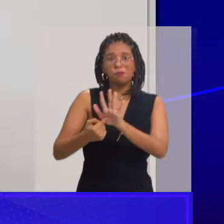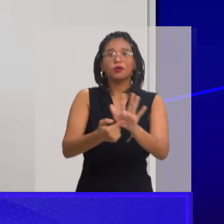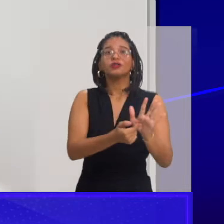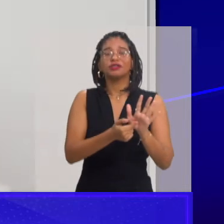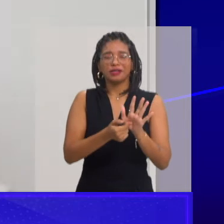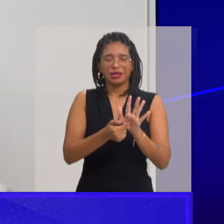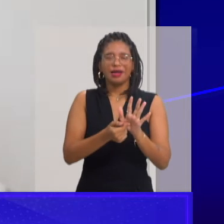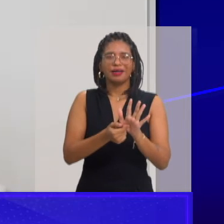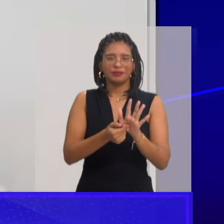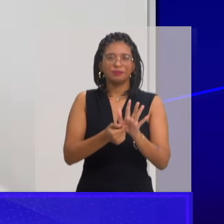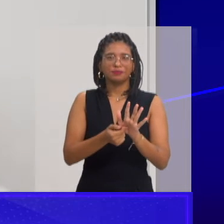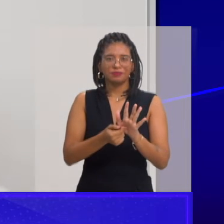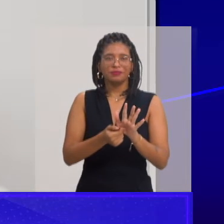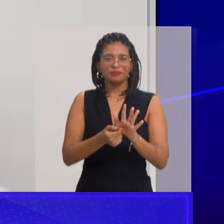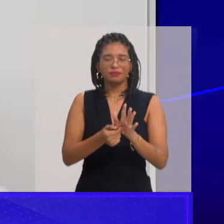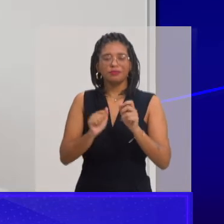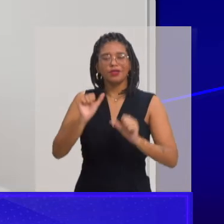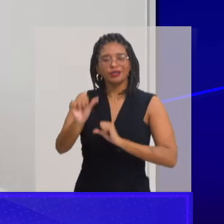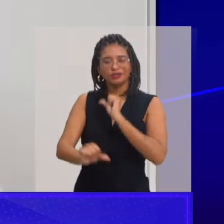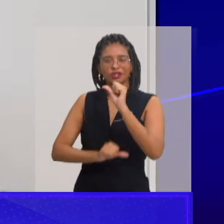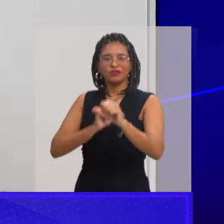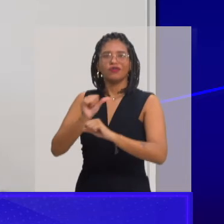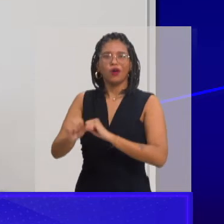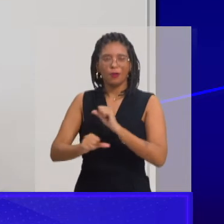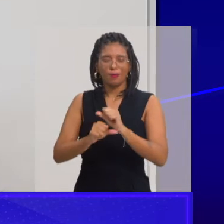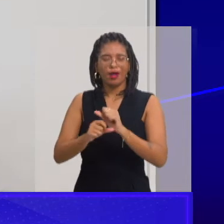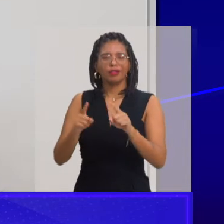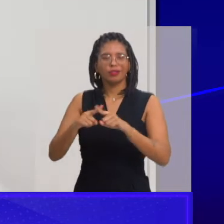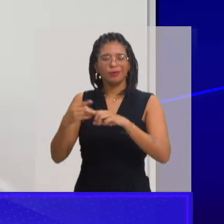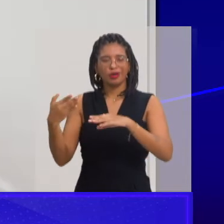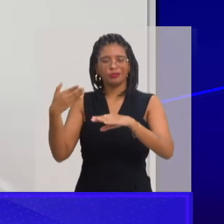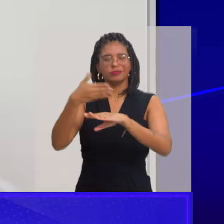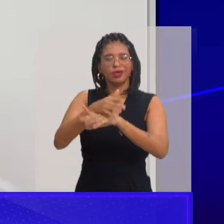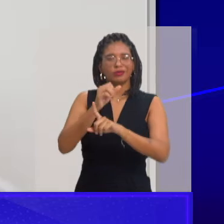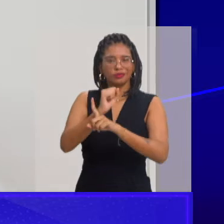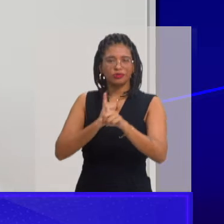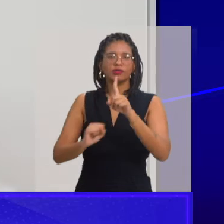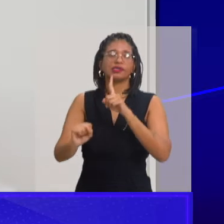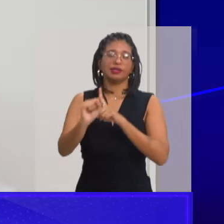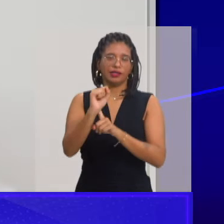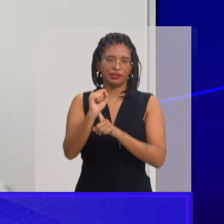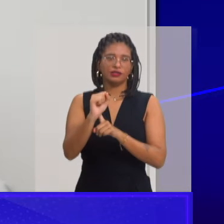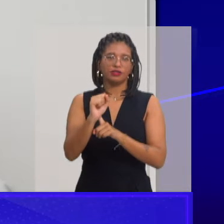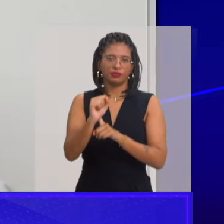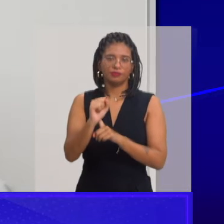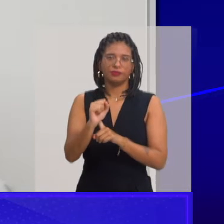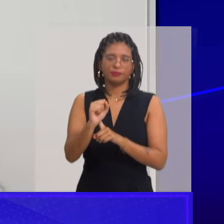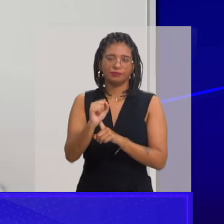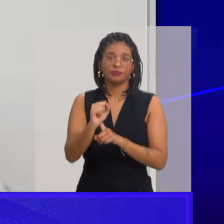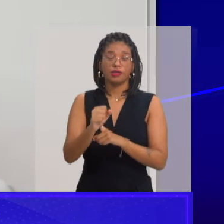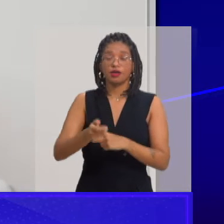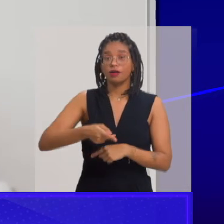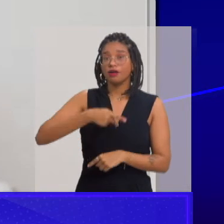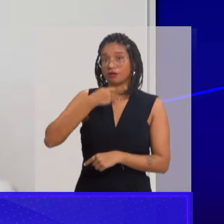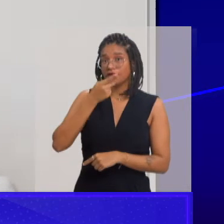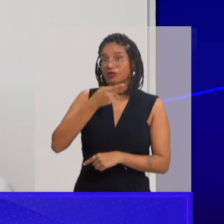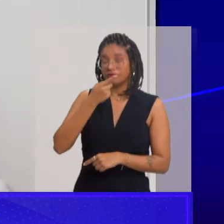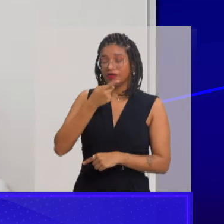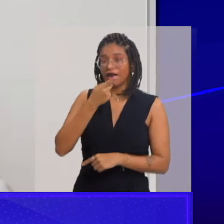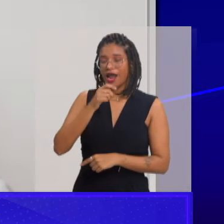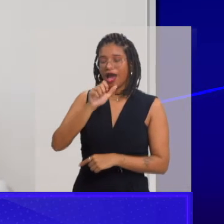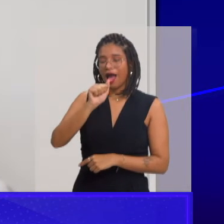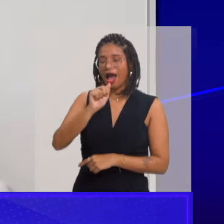Que são artistas que se ocupam e utilizam arte e o meio artístico, instrumentos de arte